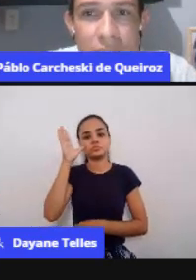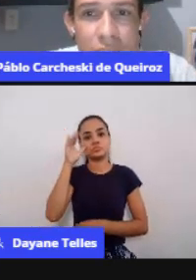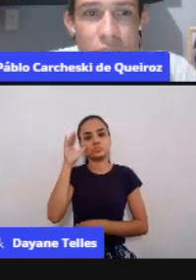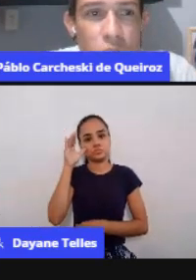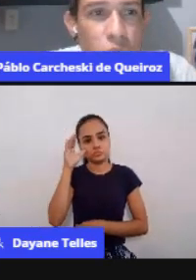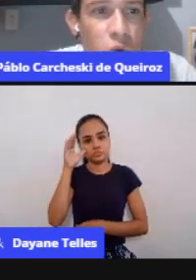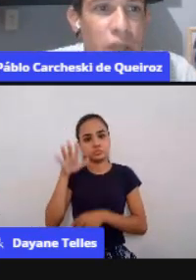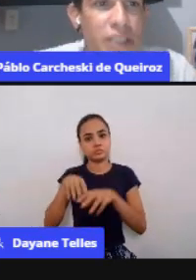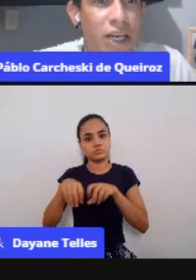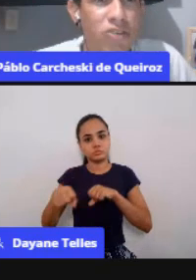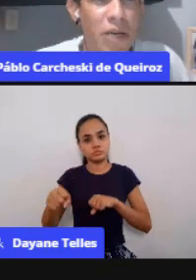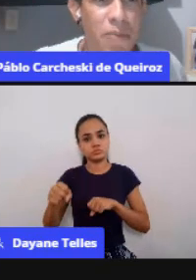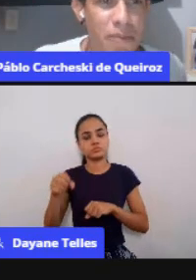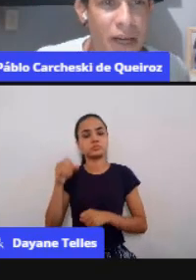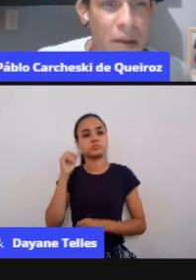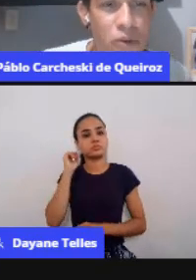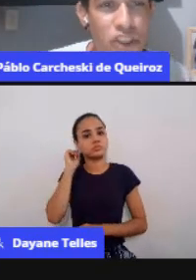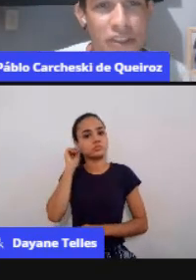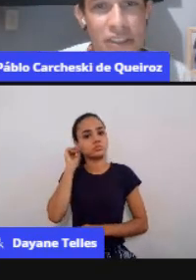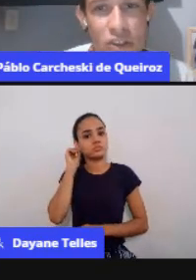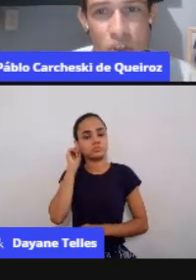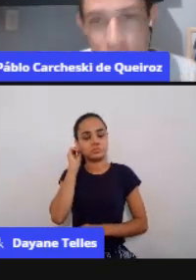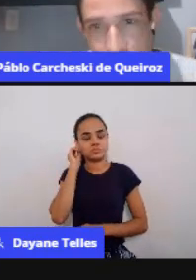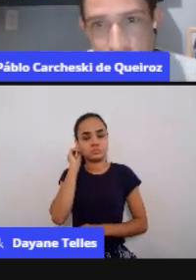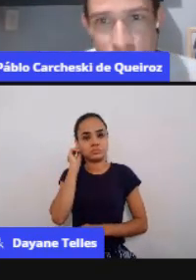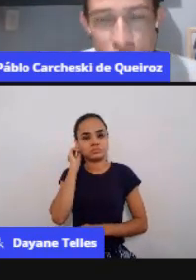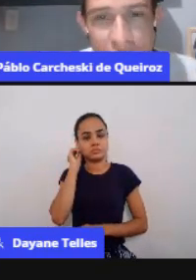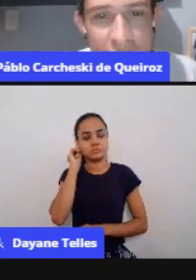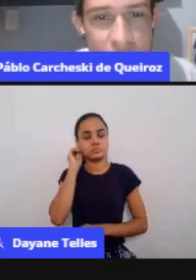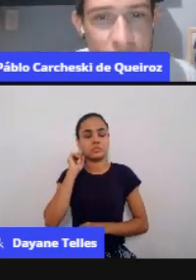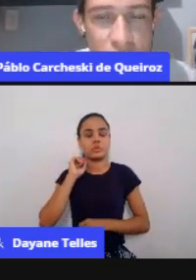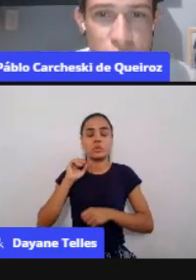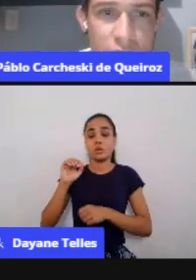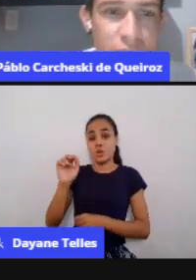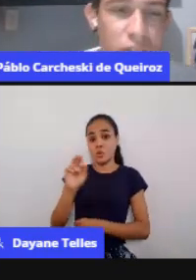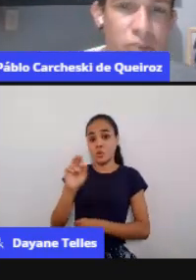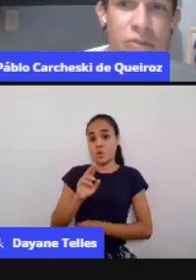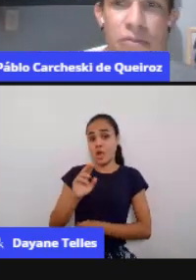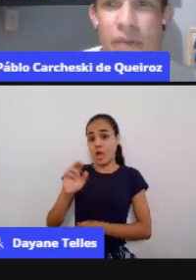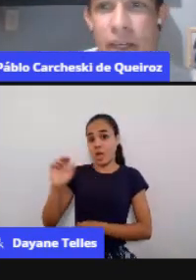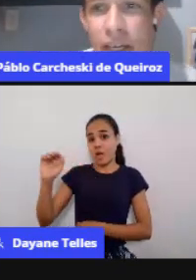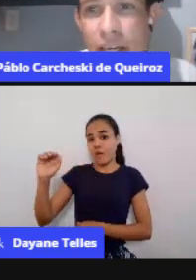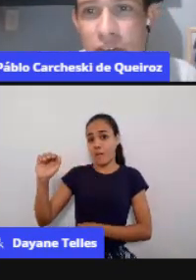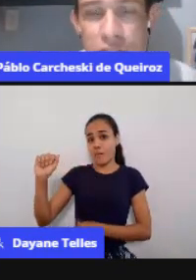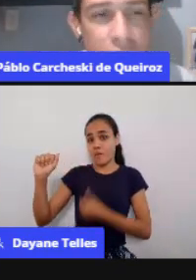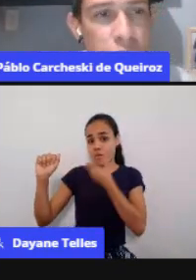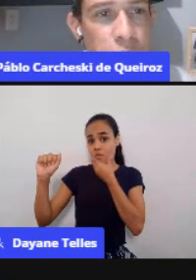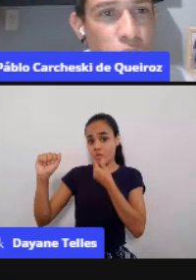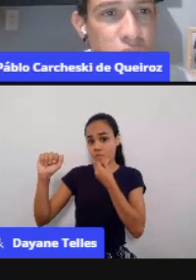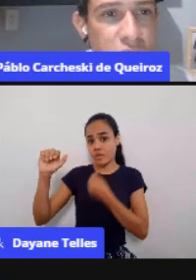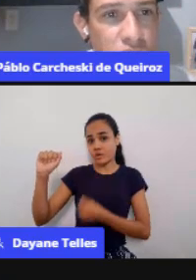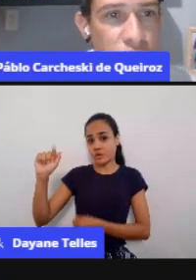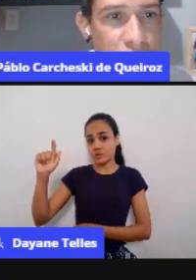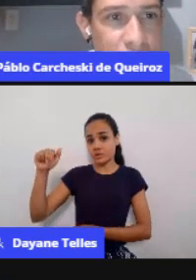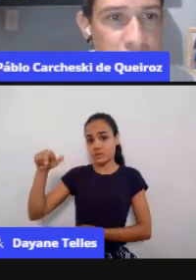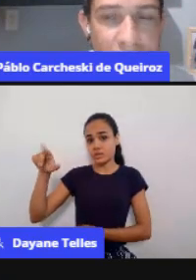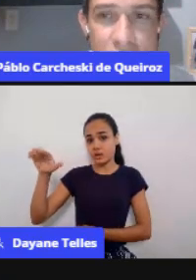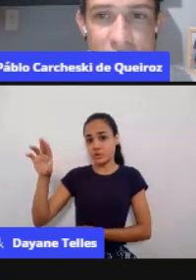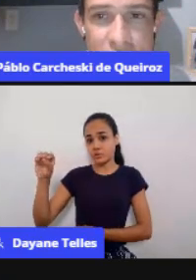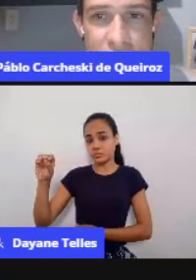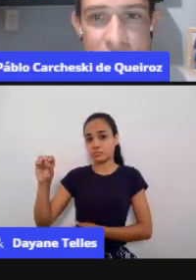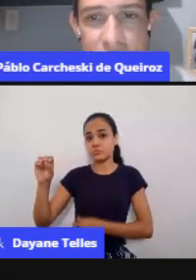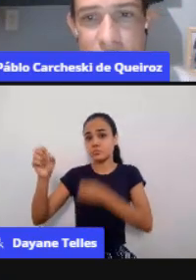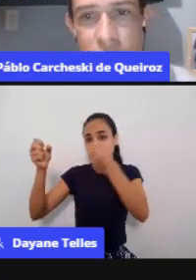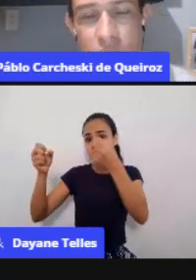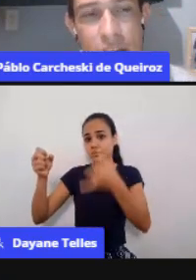formação, O Aguinaldo acabou de citar o nome do nosso colega aí, o Arildo, então faz um pouco de sentido já essas